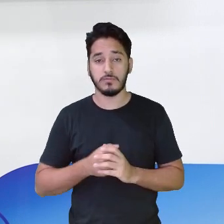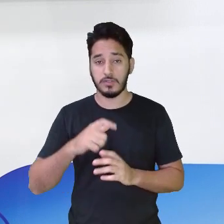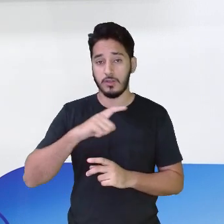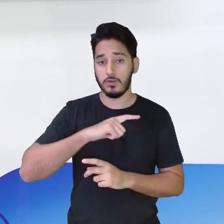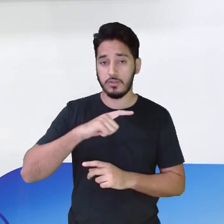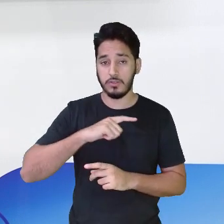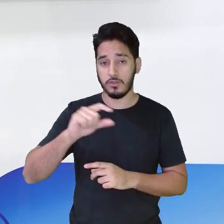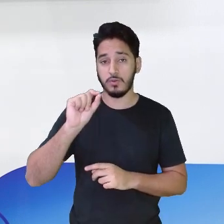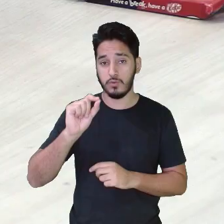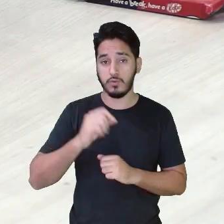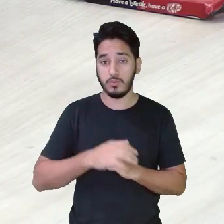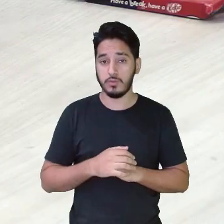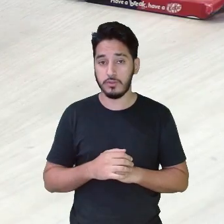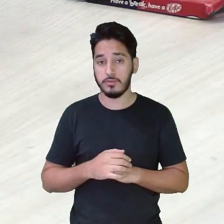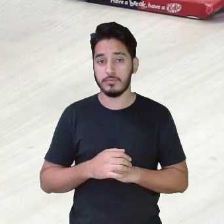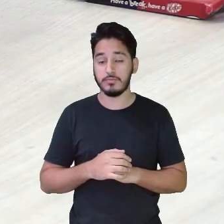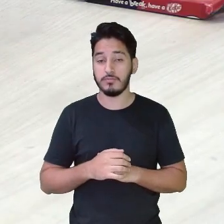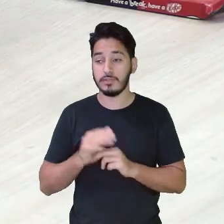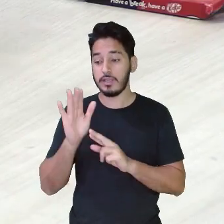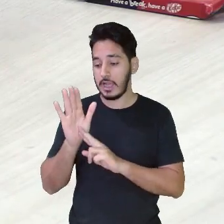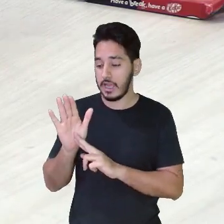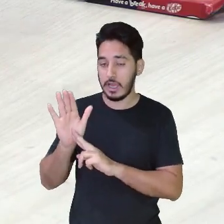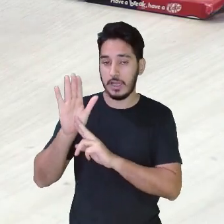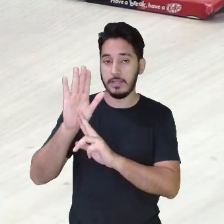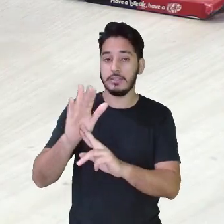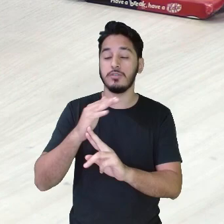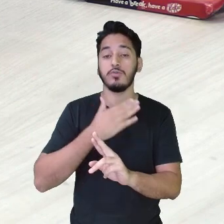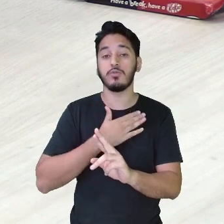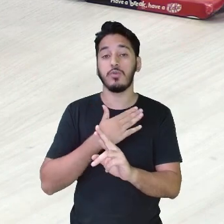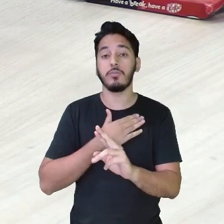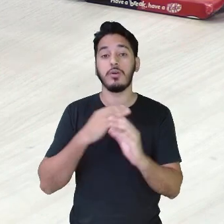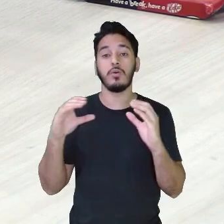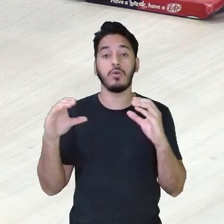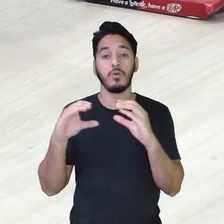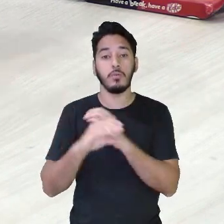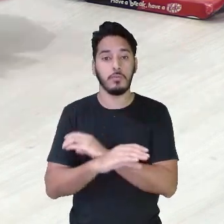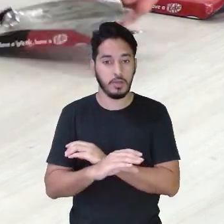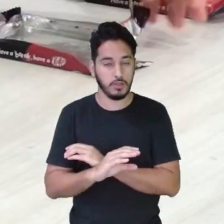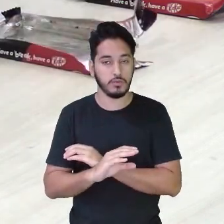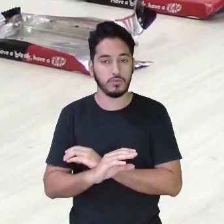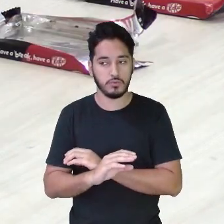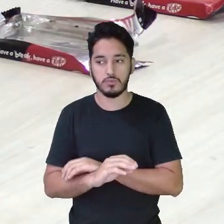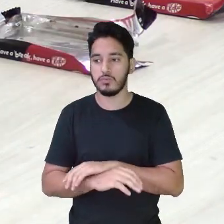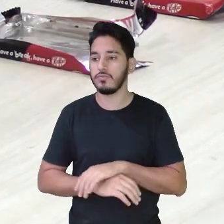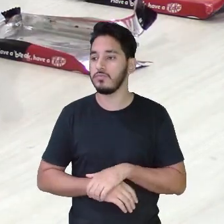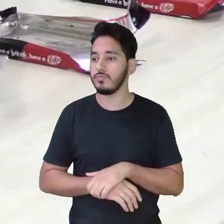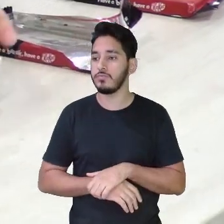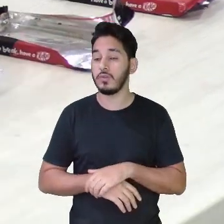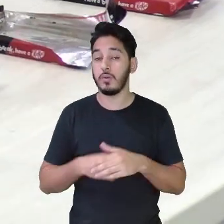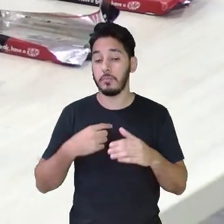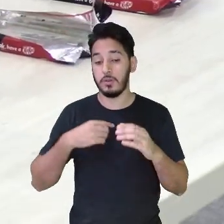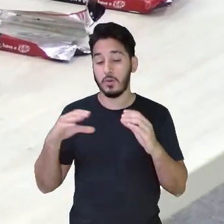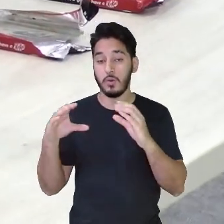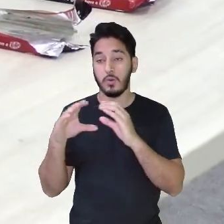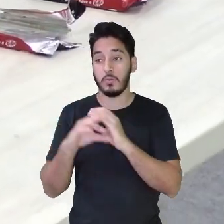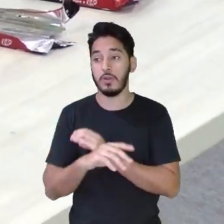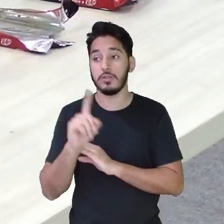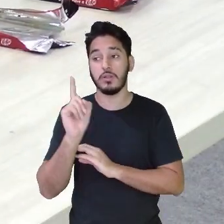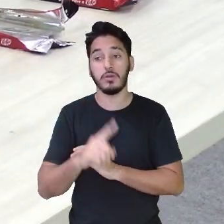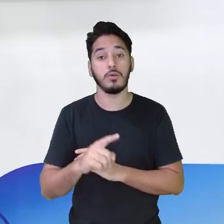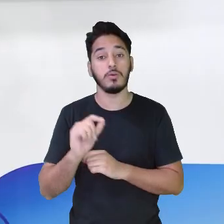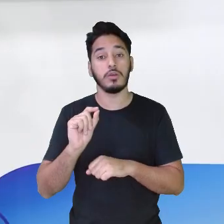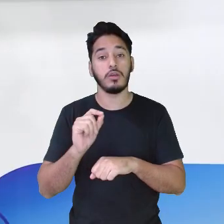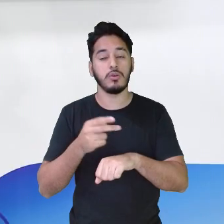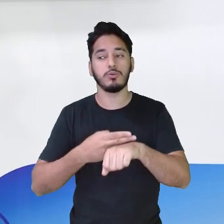tenho a representação do meu inteiro, lembram disso, né? O meu inteiro será o meu